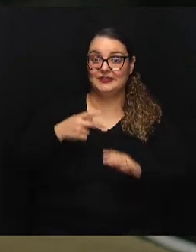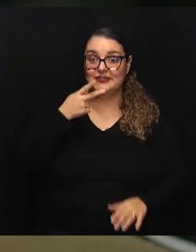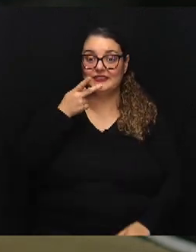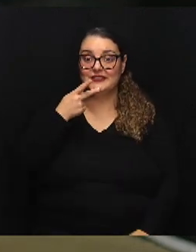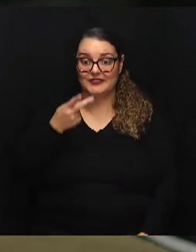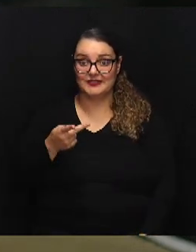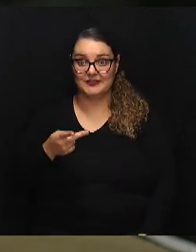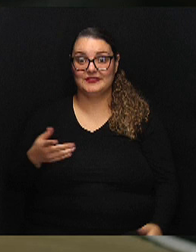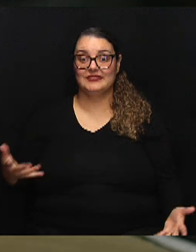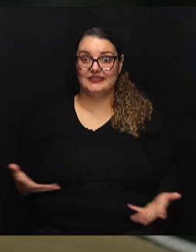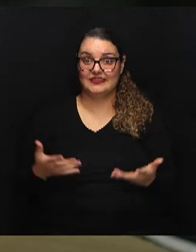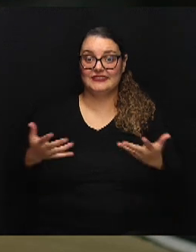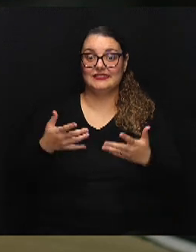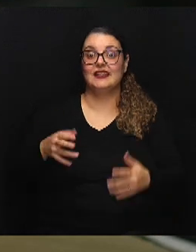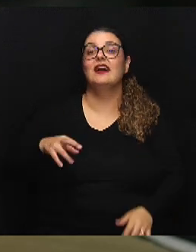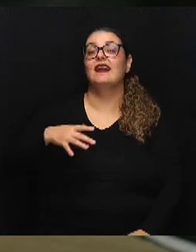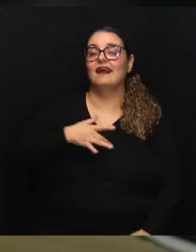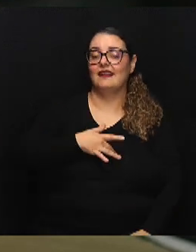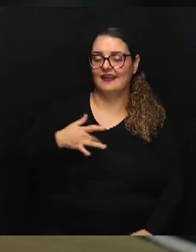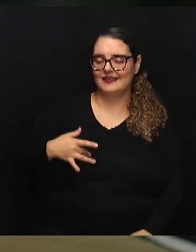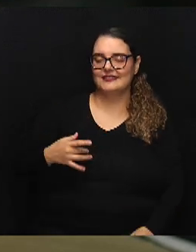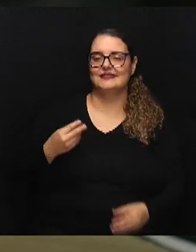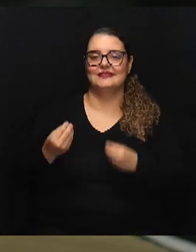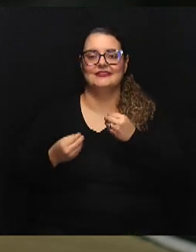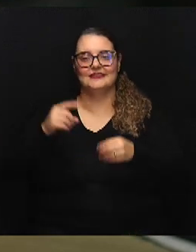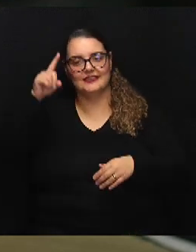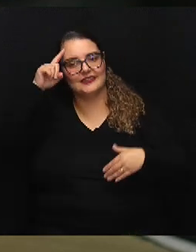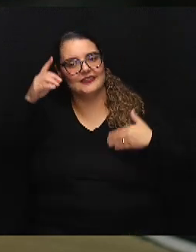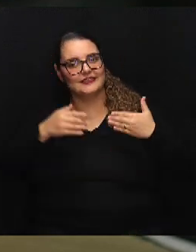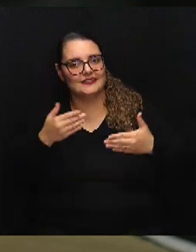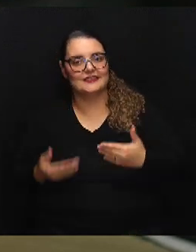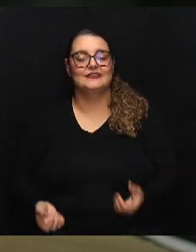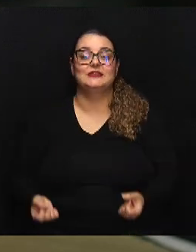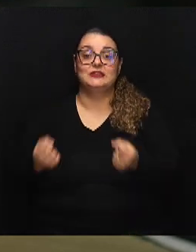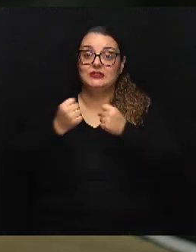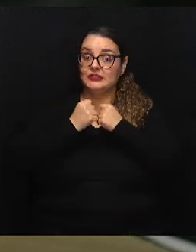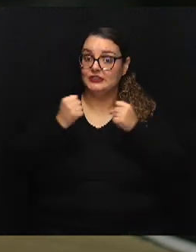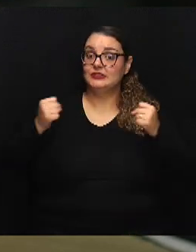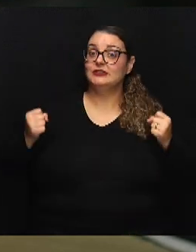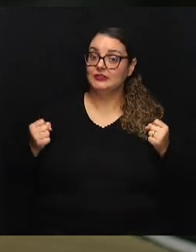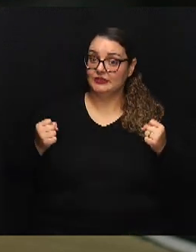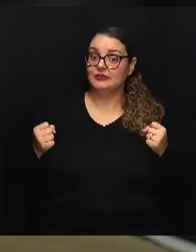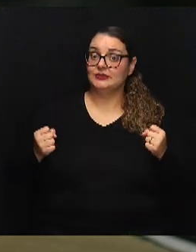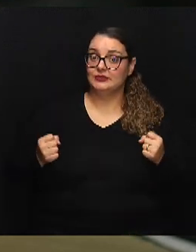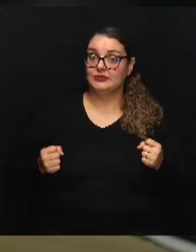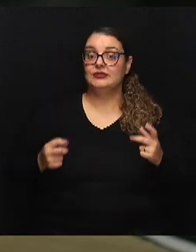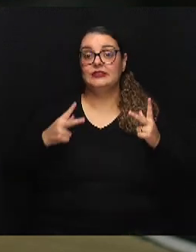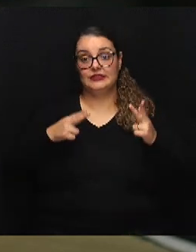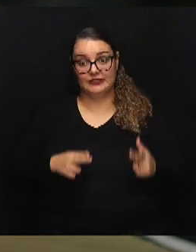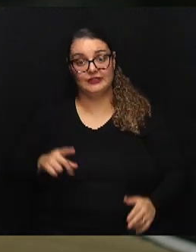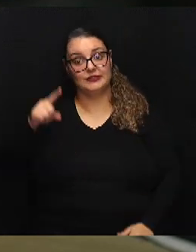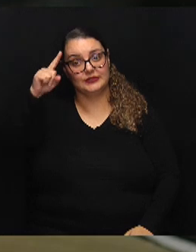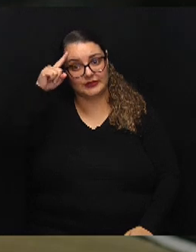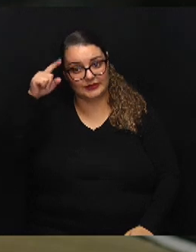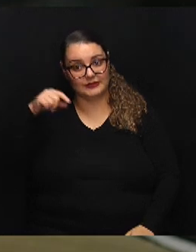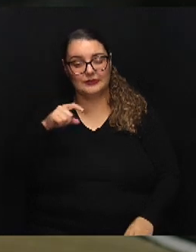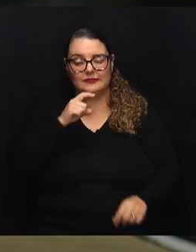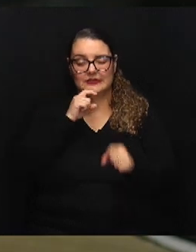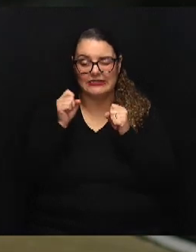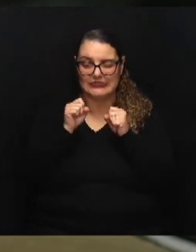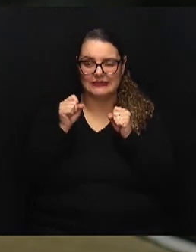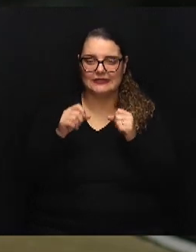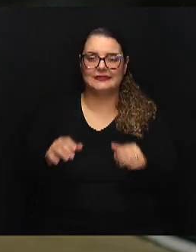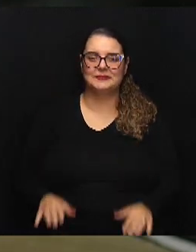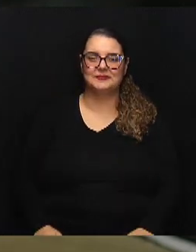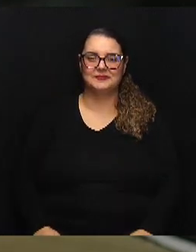motivação, saúde, como manter a rotina de atividades físicas mesmo nos dias mais gelados,